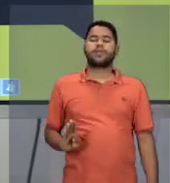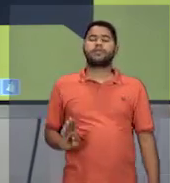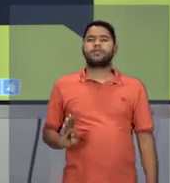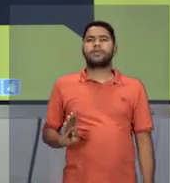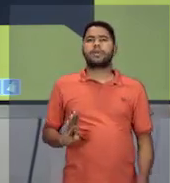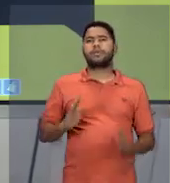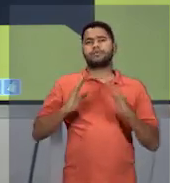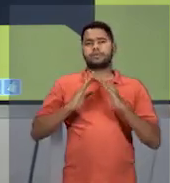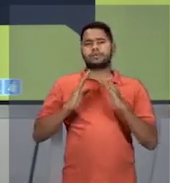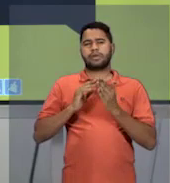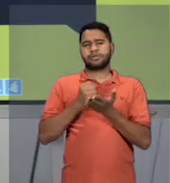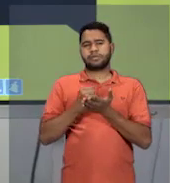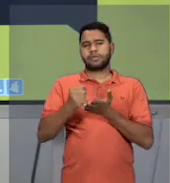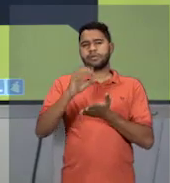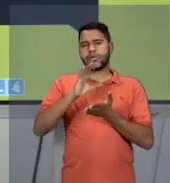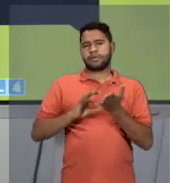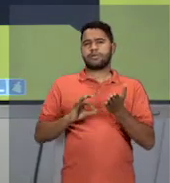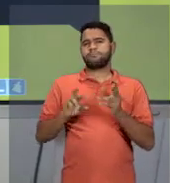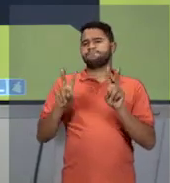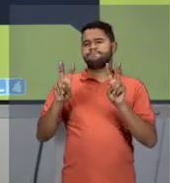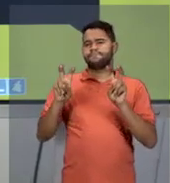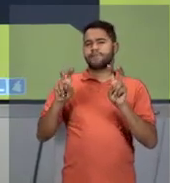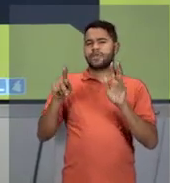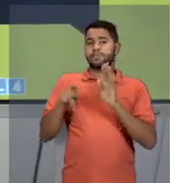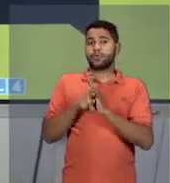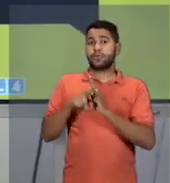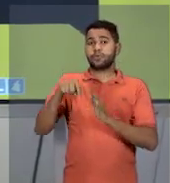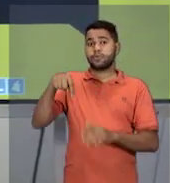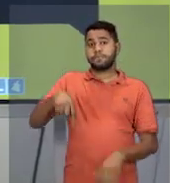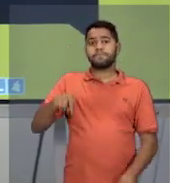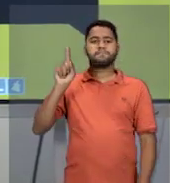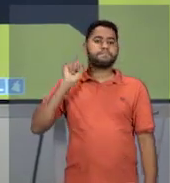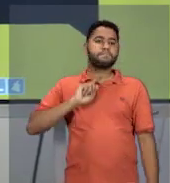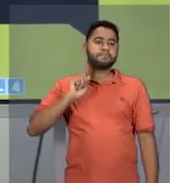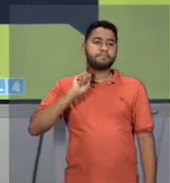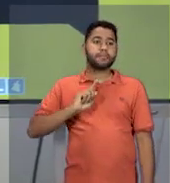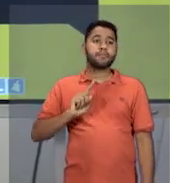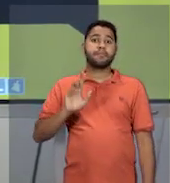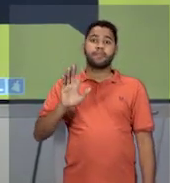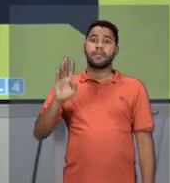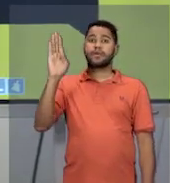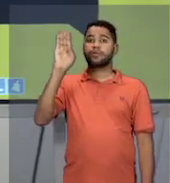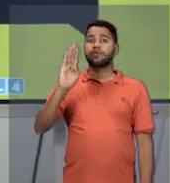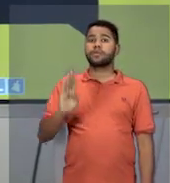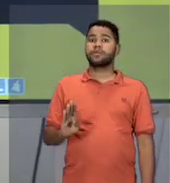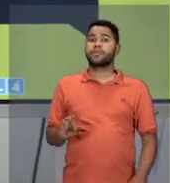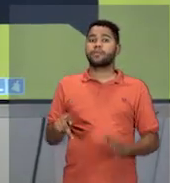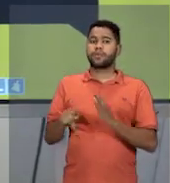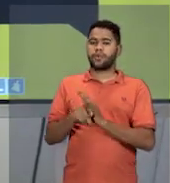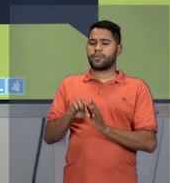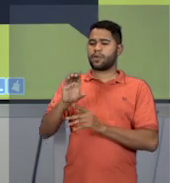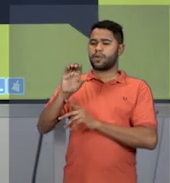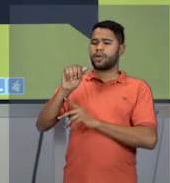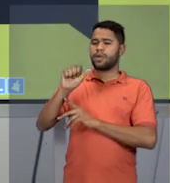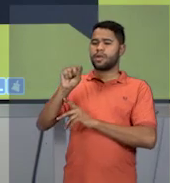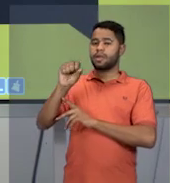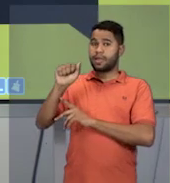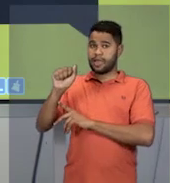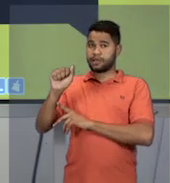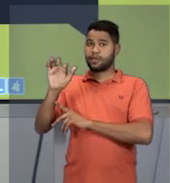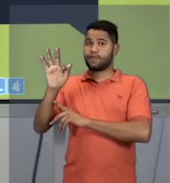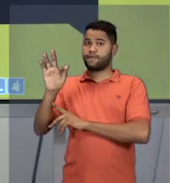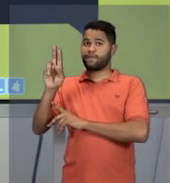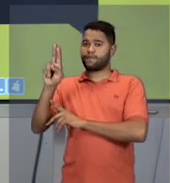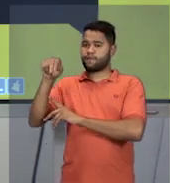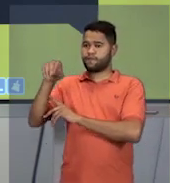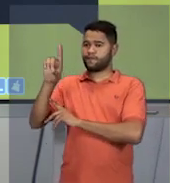de contratação ficavam principalmente em Minas Gerais, só que no Brasil se chamava casas de fundição. No